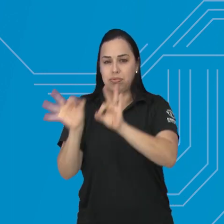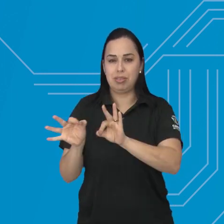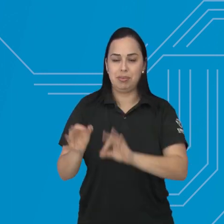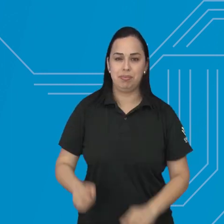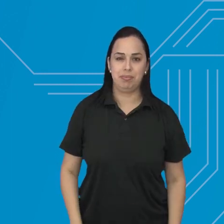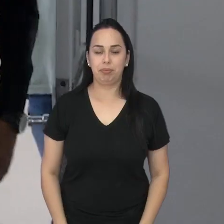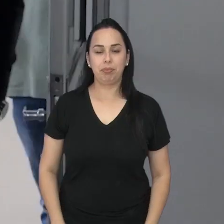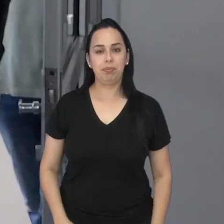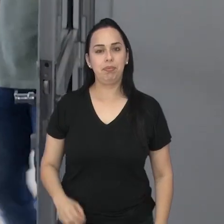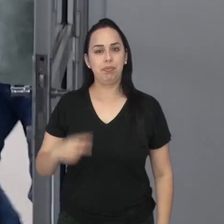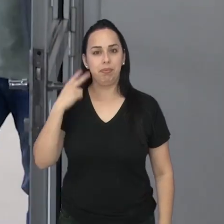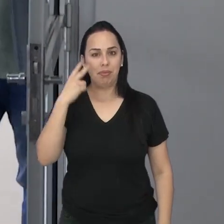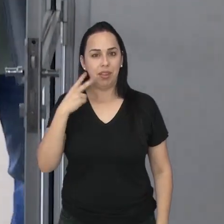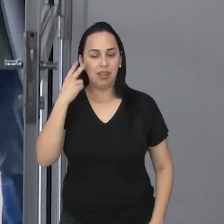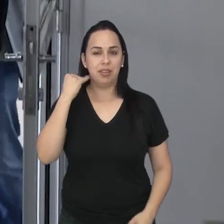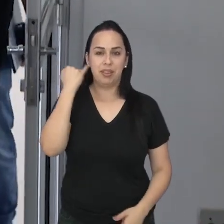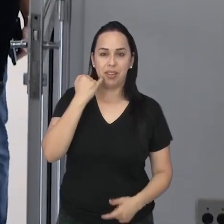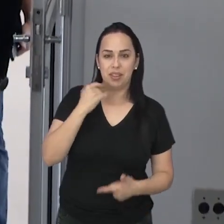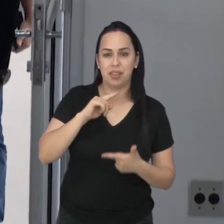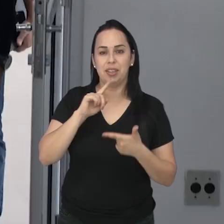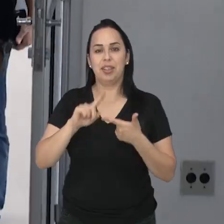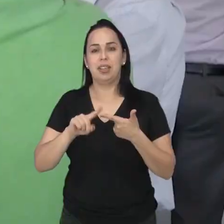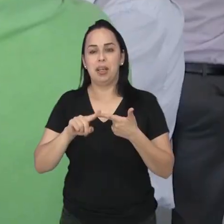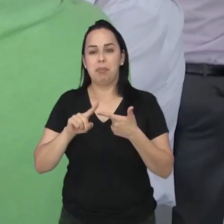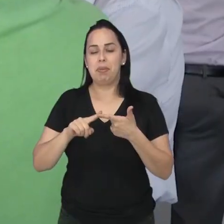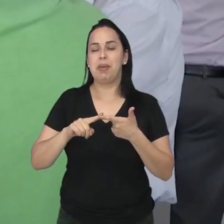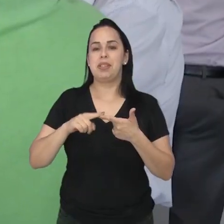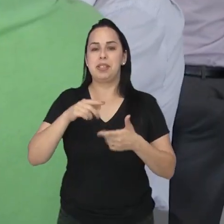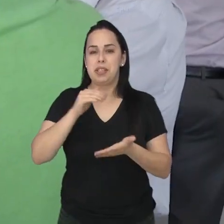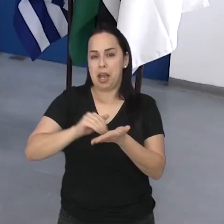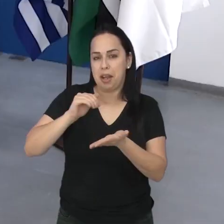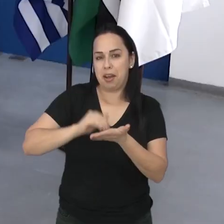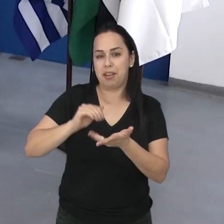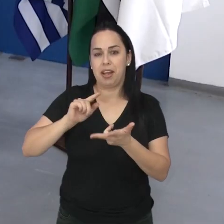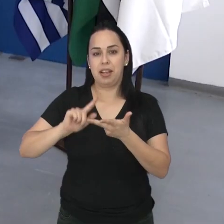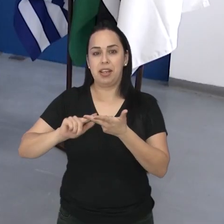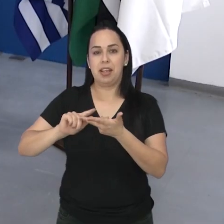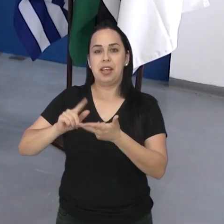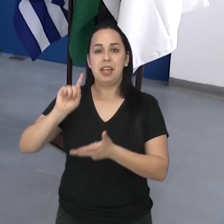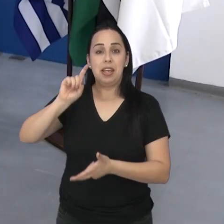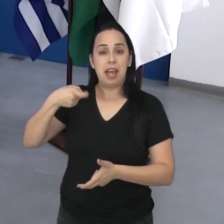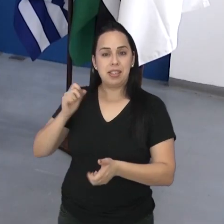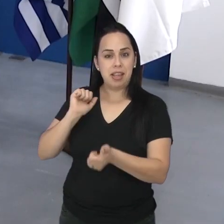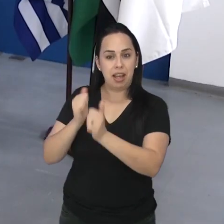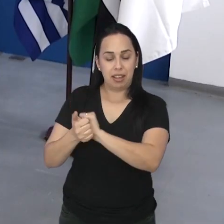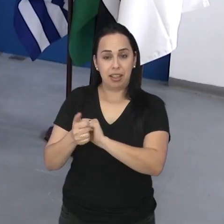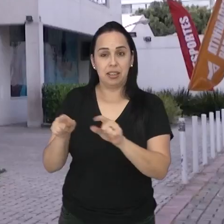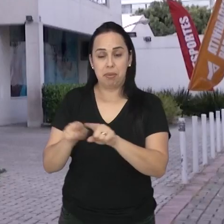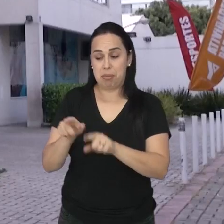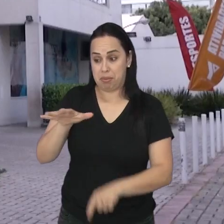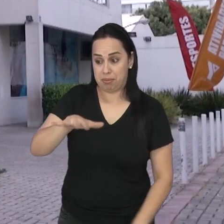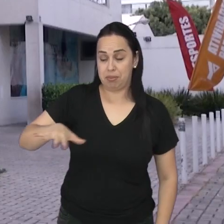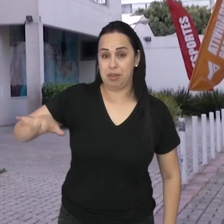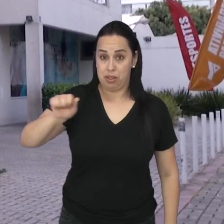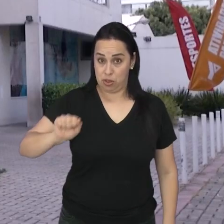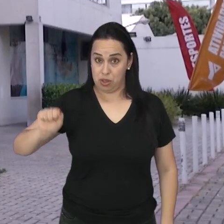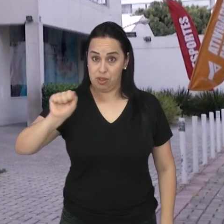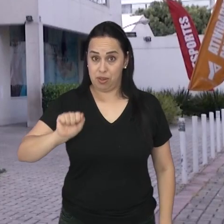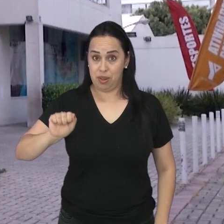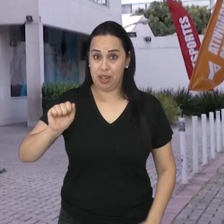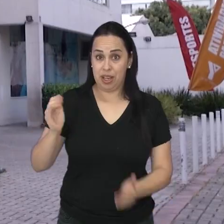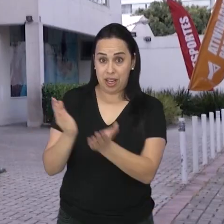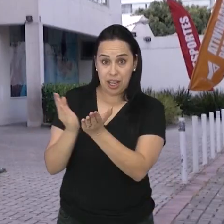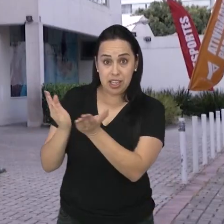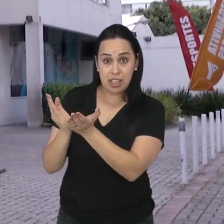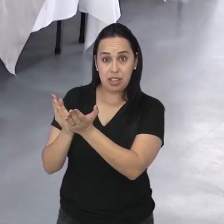reportagem. Vereadores, secretários, ex-atletas e diretores da ACM, a Associação Cristã de Moços de